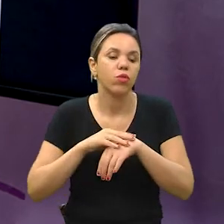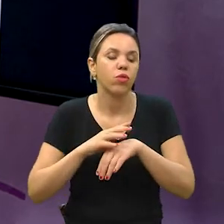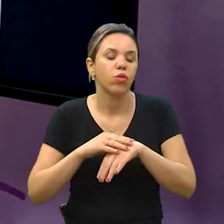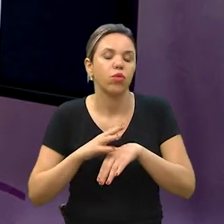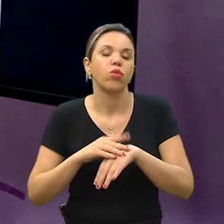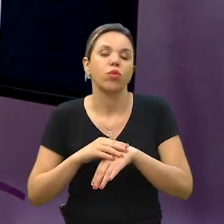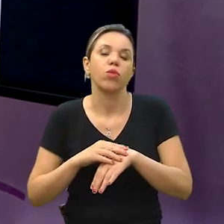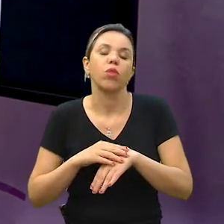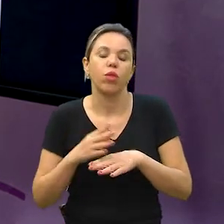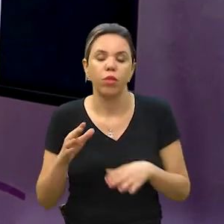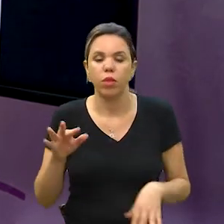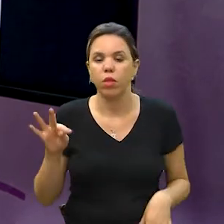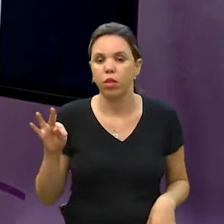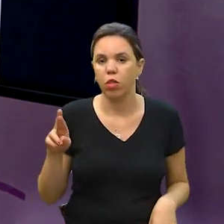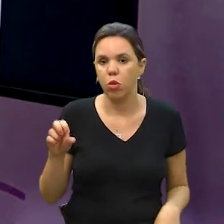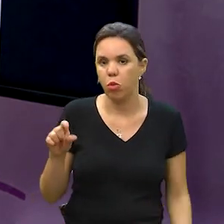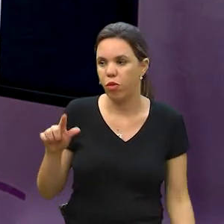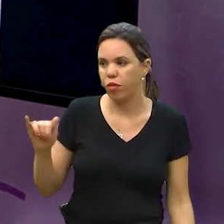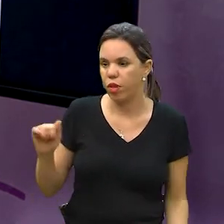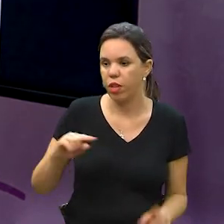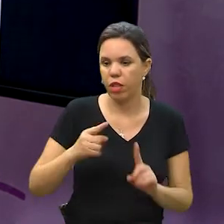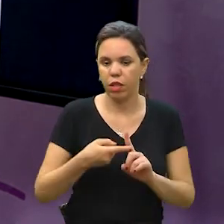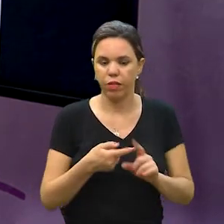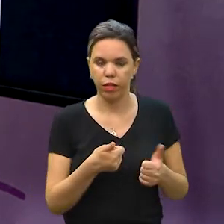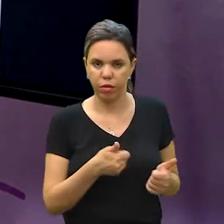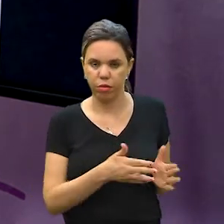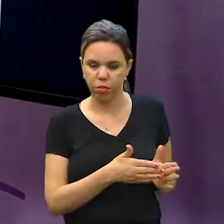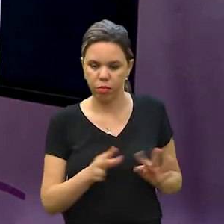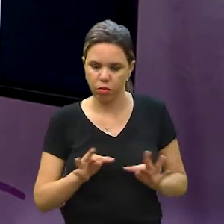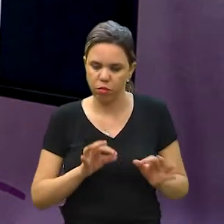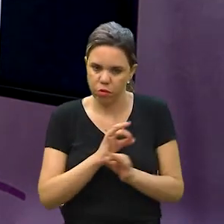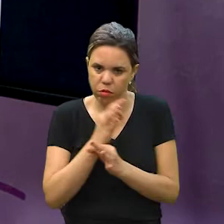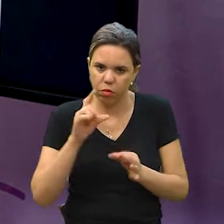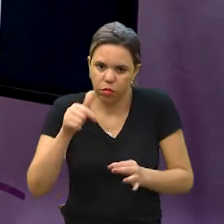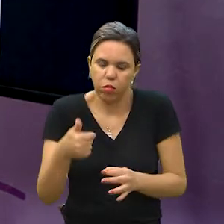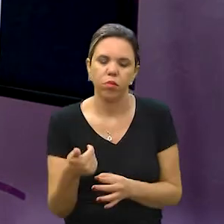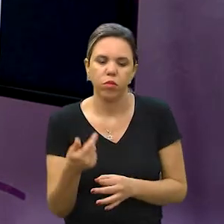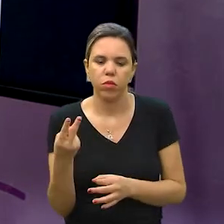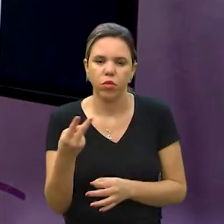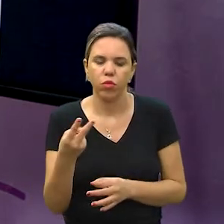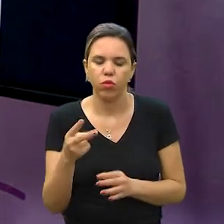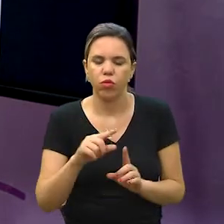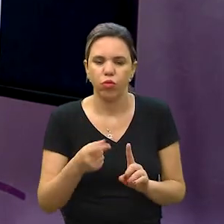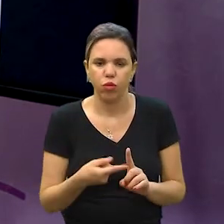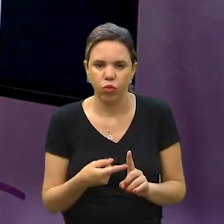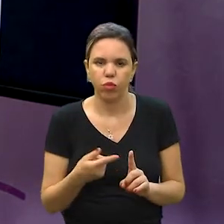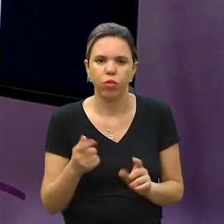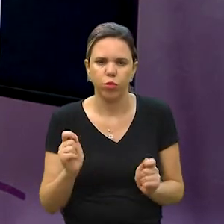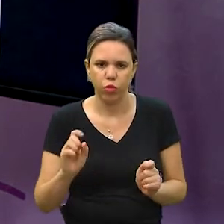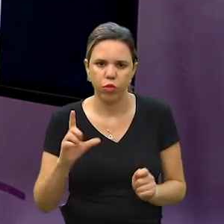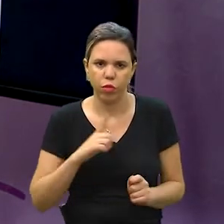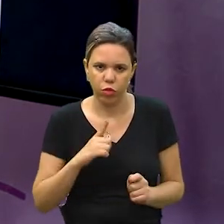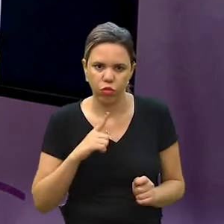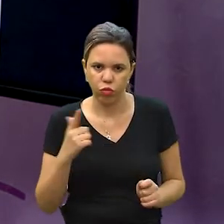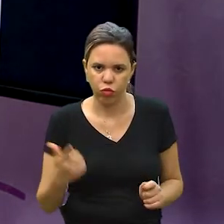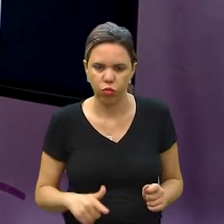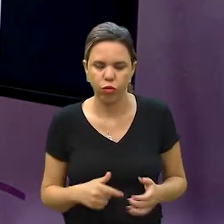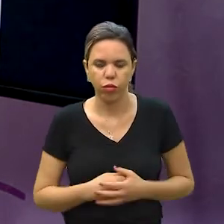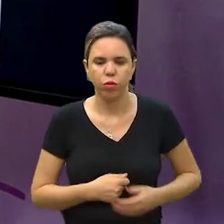numa gravidez? Ocorreu tudo bem, se tratou. Numa segunda gravidez, ela pode ter de novo,